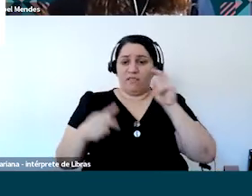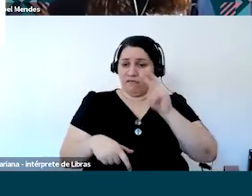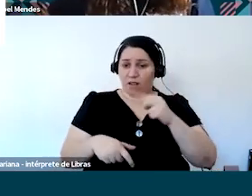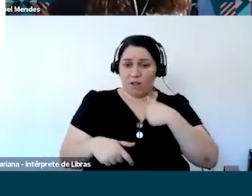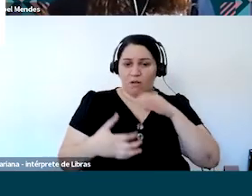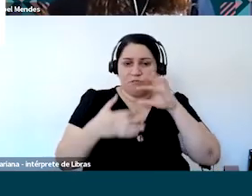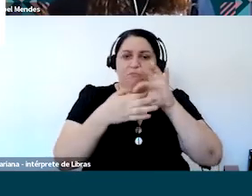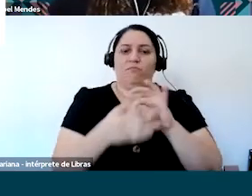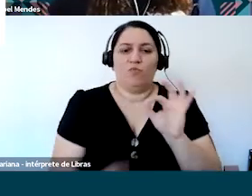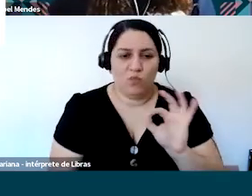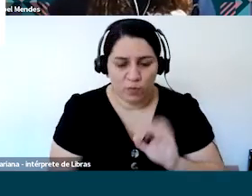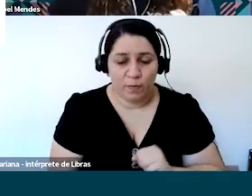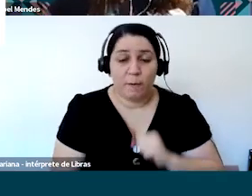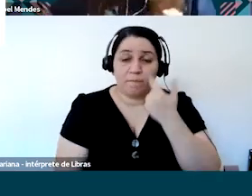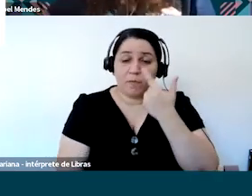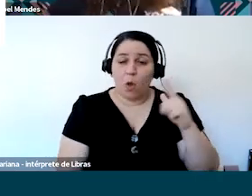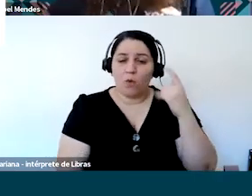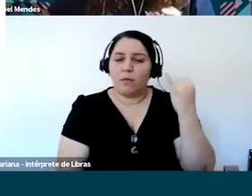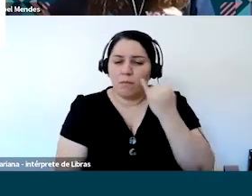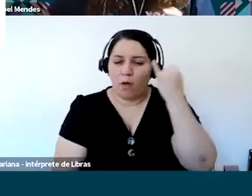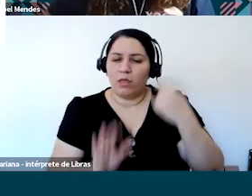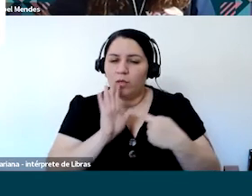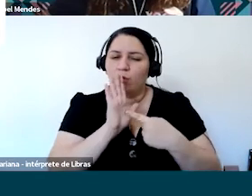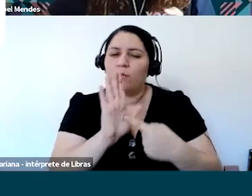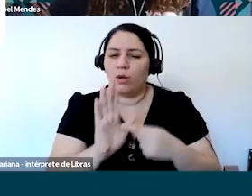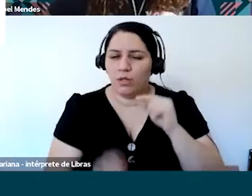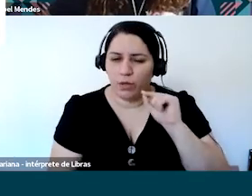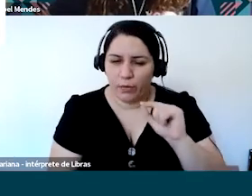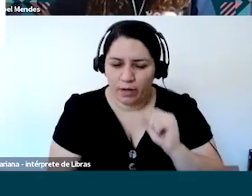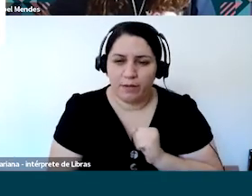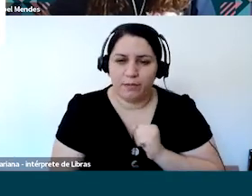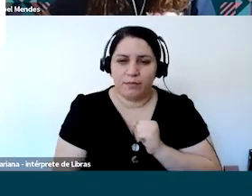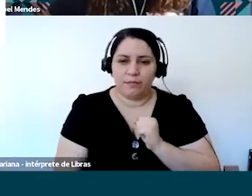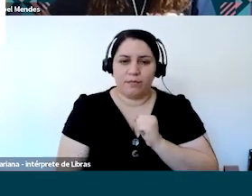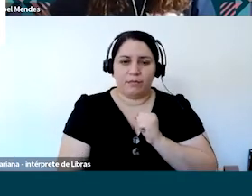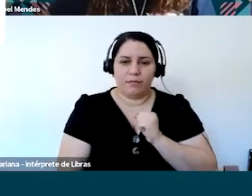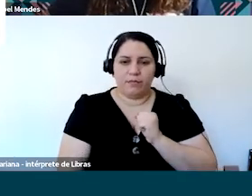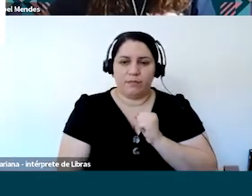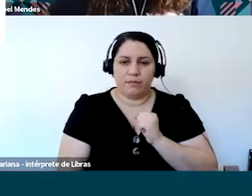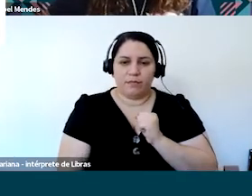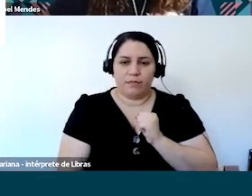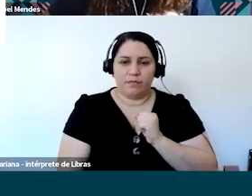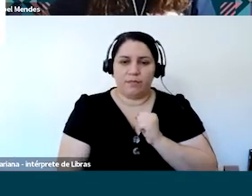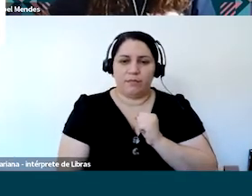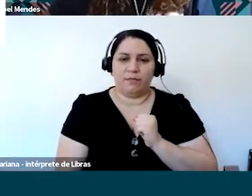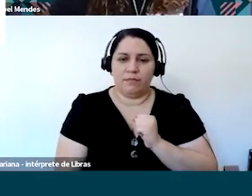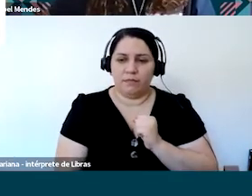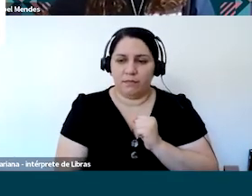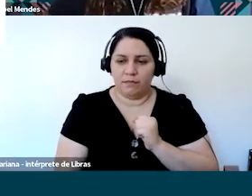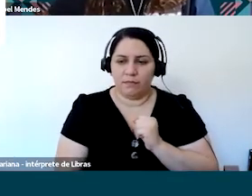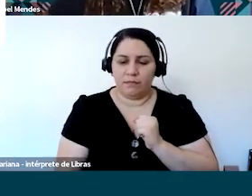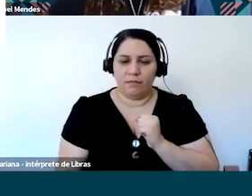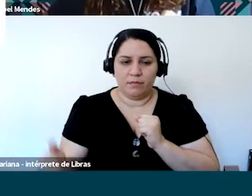dela. Isso é muito comum. Outro dado muito importante é que... Perdi o mouse,